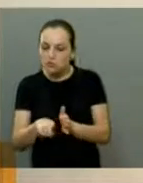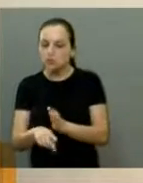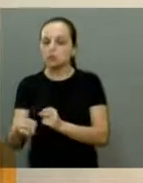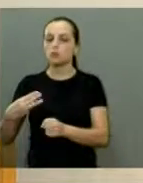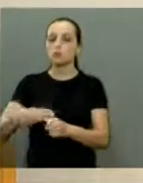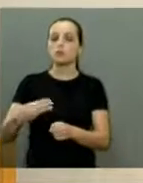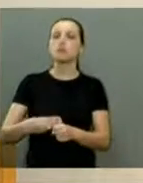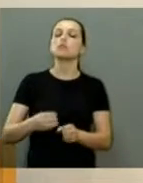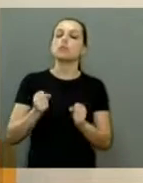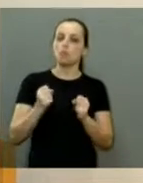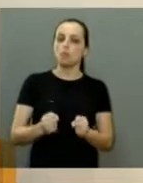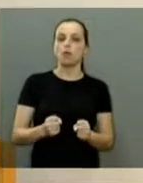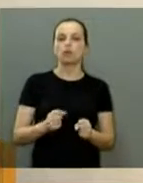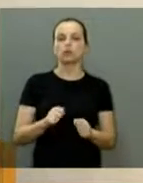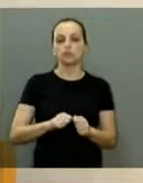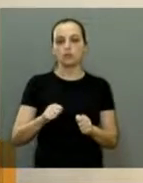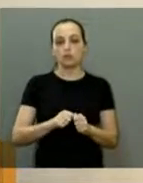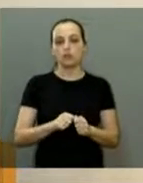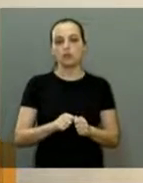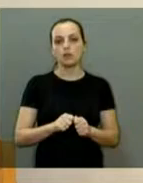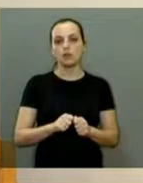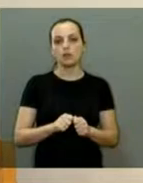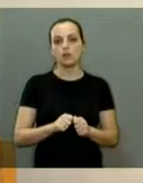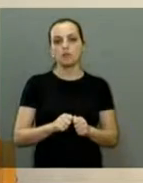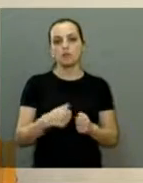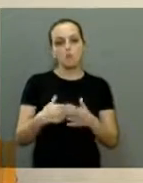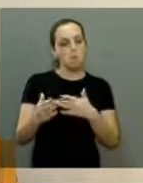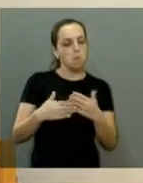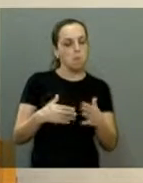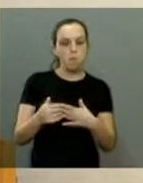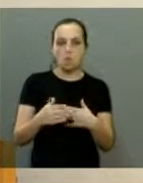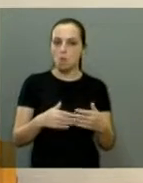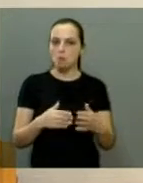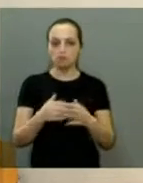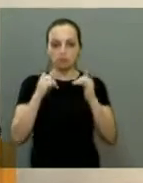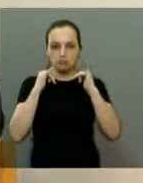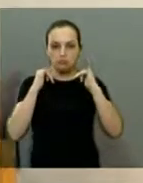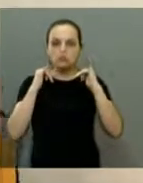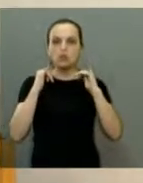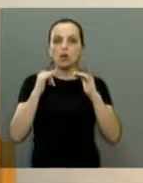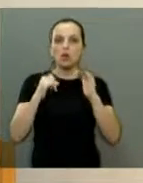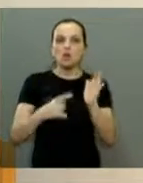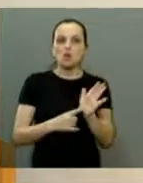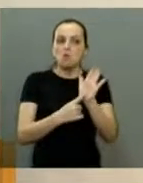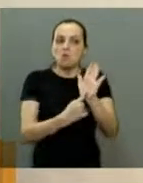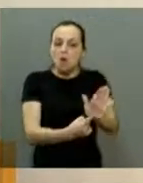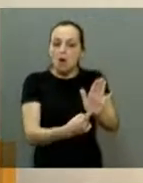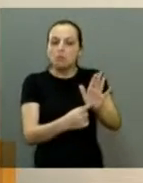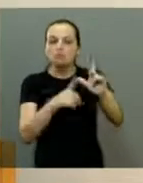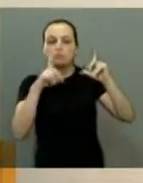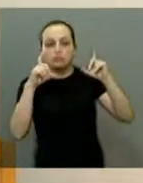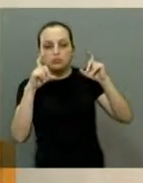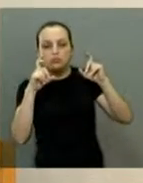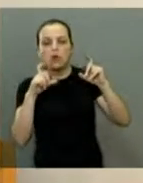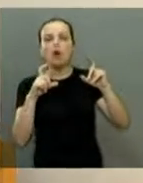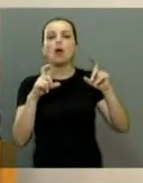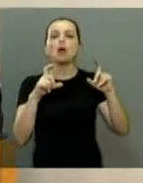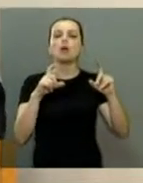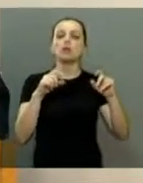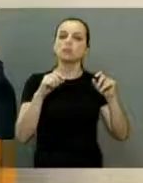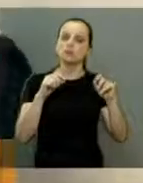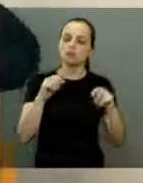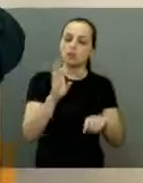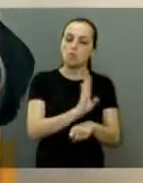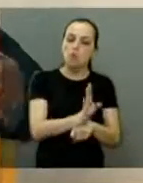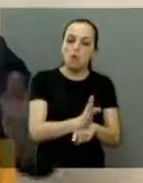fiscalizar né e qualquer matéria uma prova material com uma foto ou um vídeo todo mundo tem um celular também serve